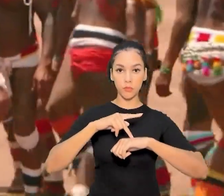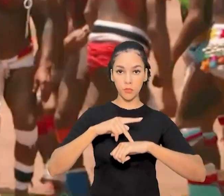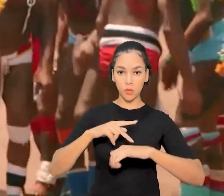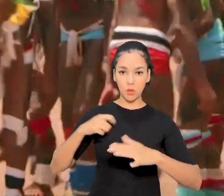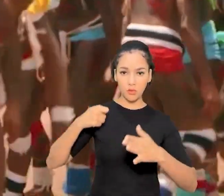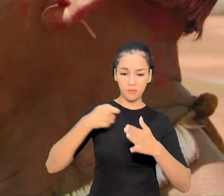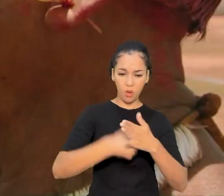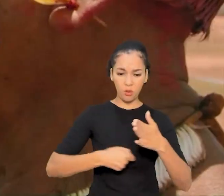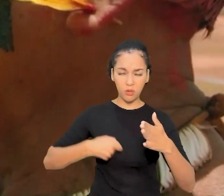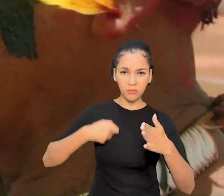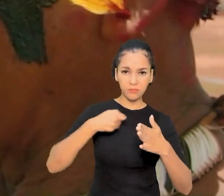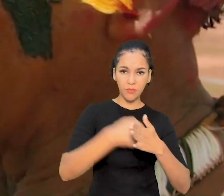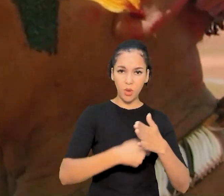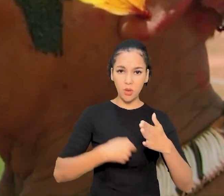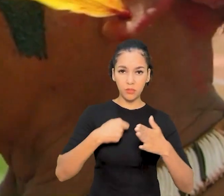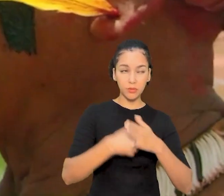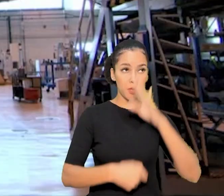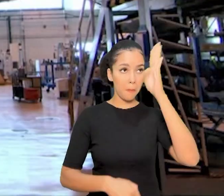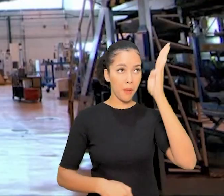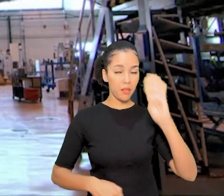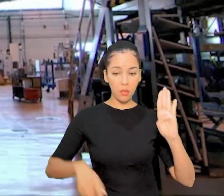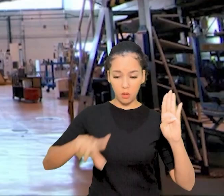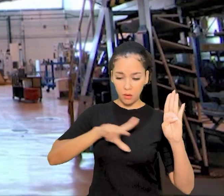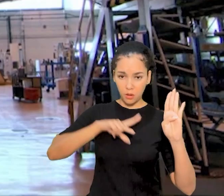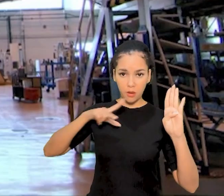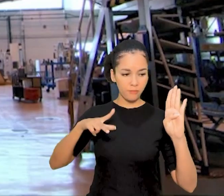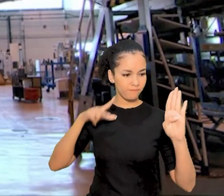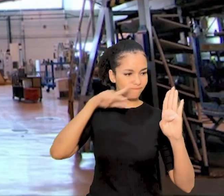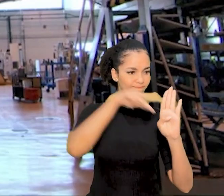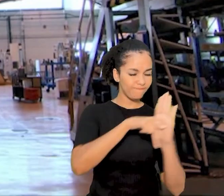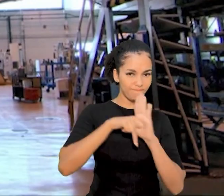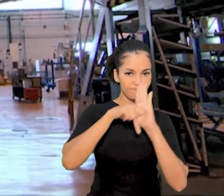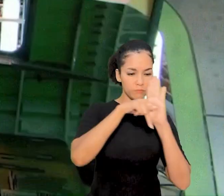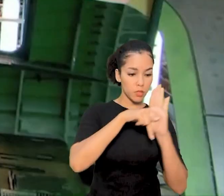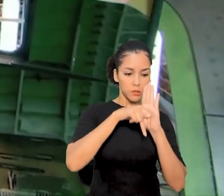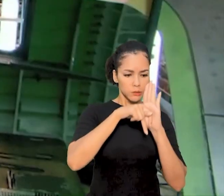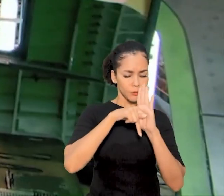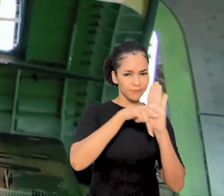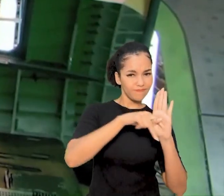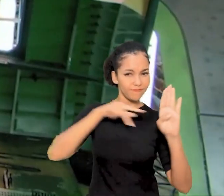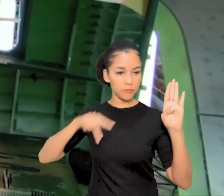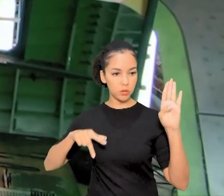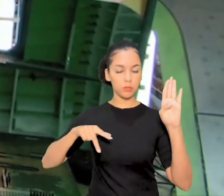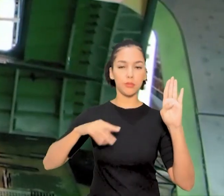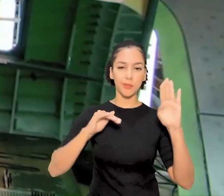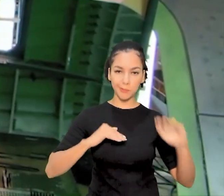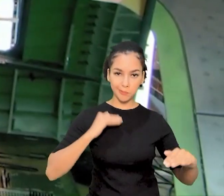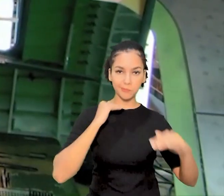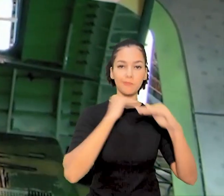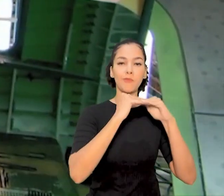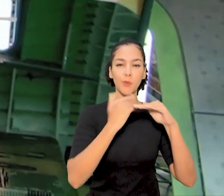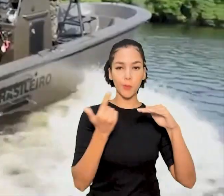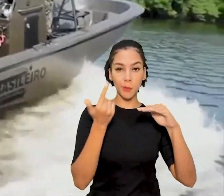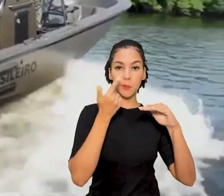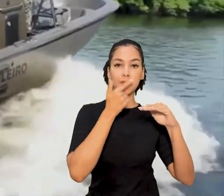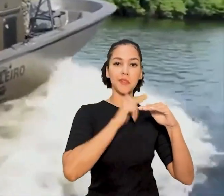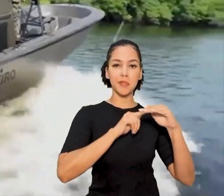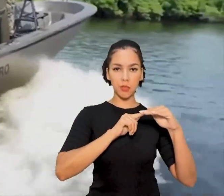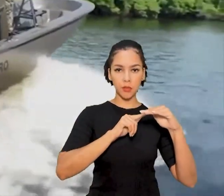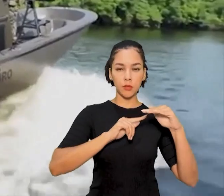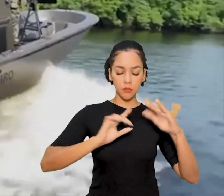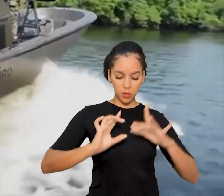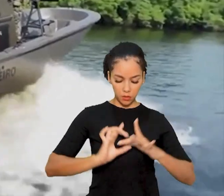mehor nessa Irmandade conseguimos conquistar com braço forte em